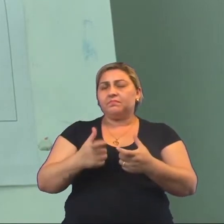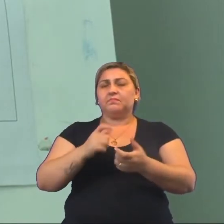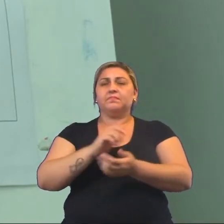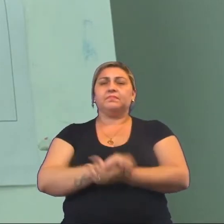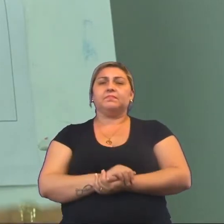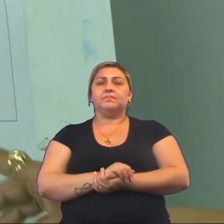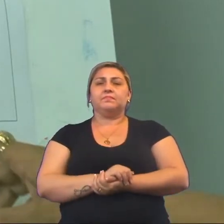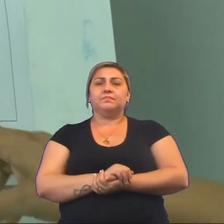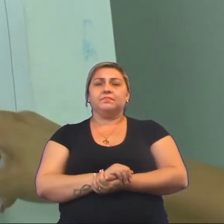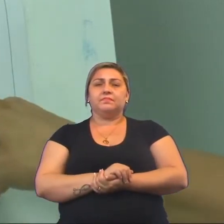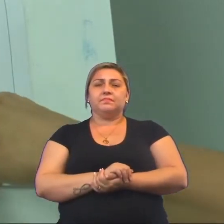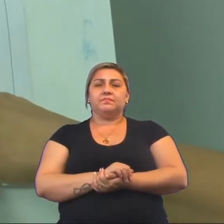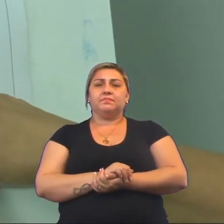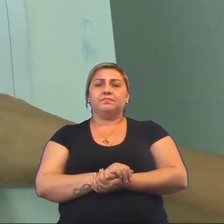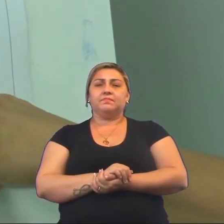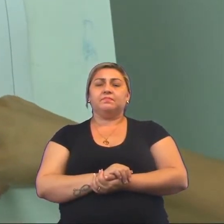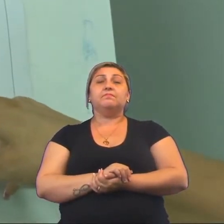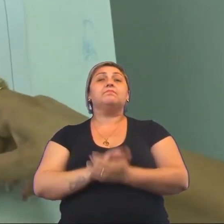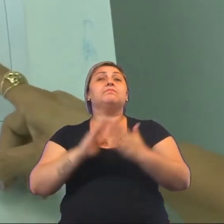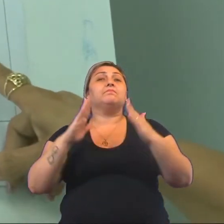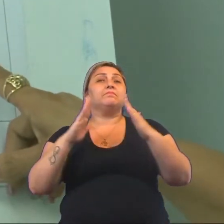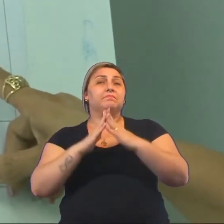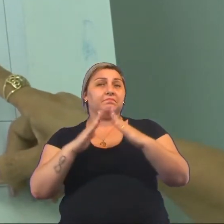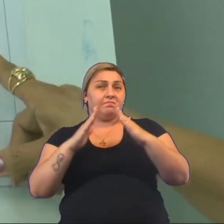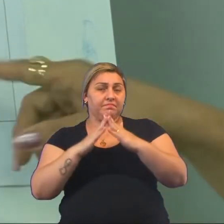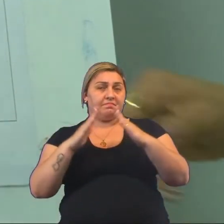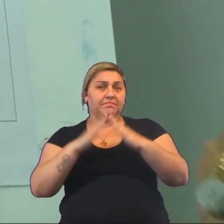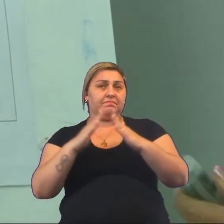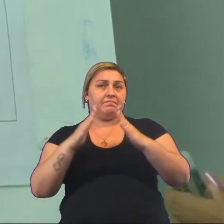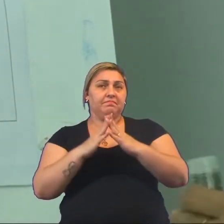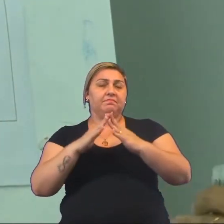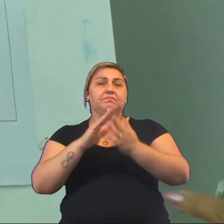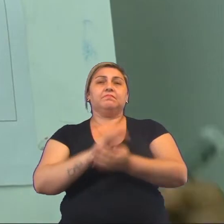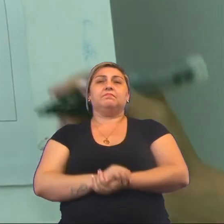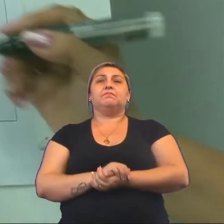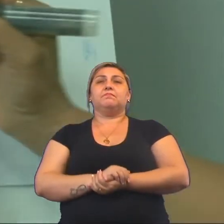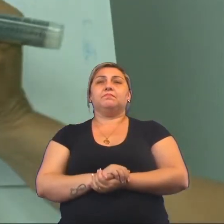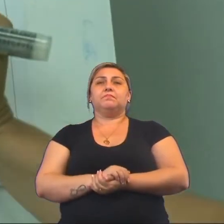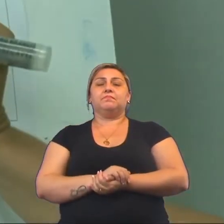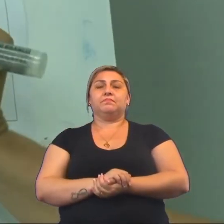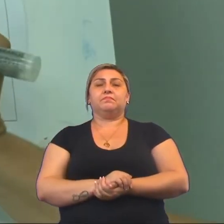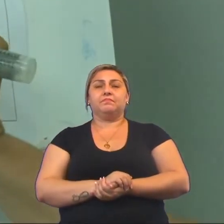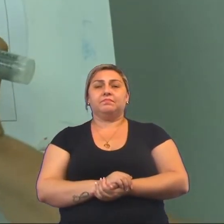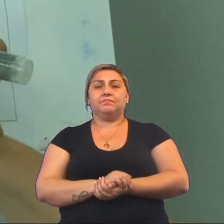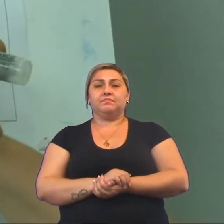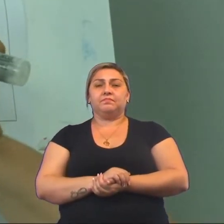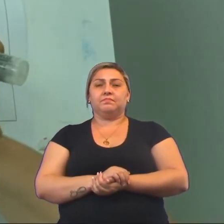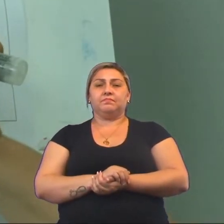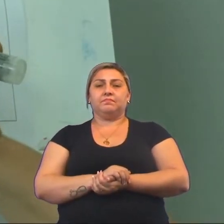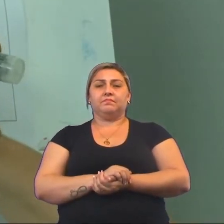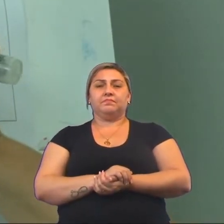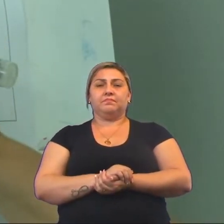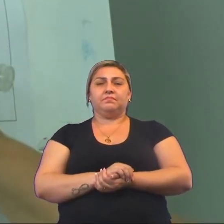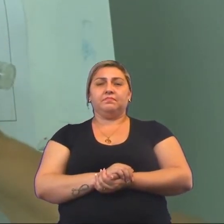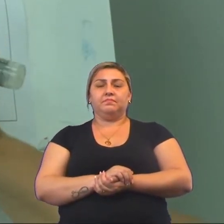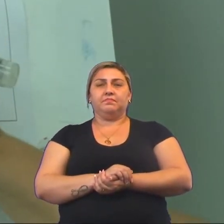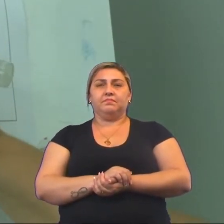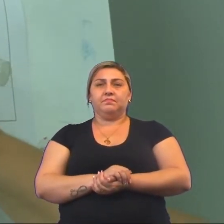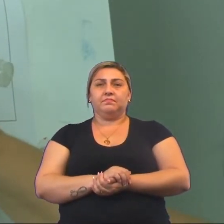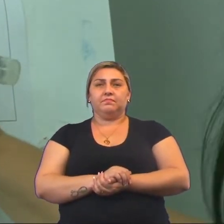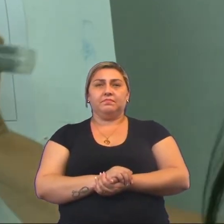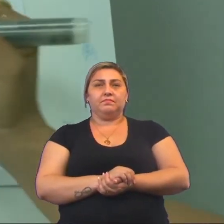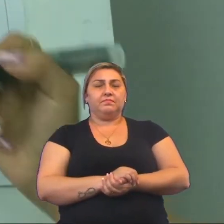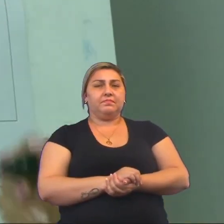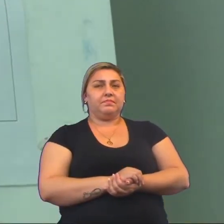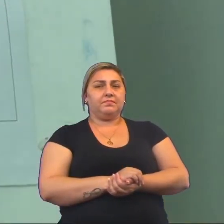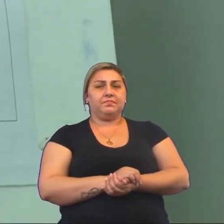estão? Elas estão em casa. Isso mesmo, crianças. Elas estão